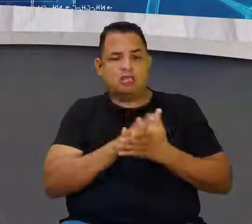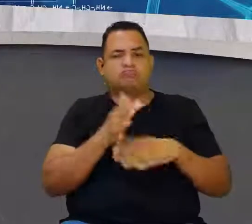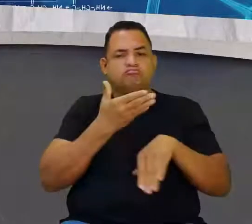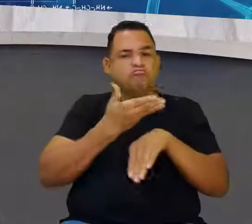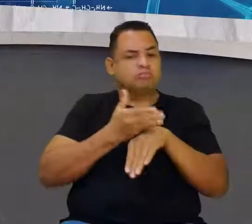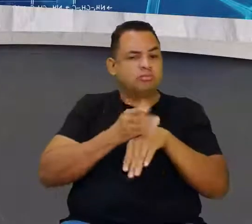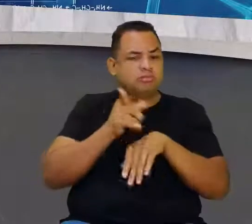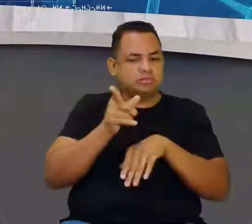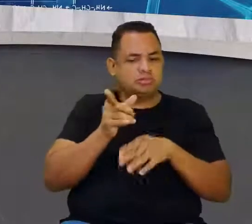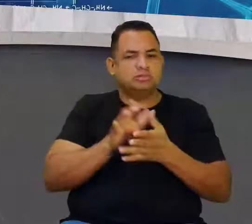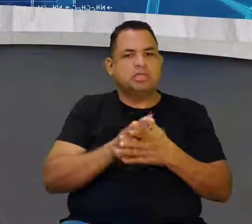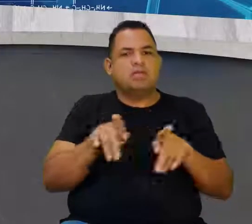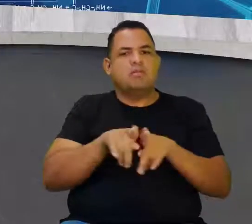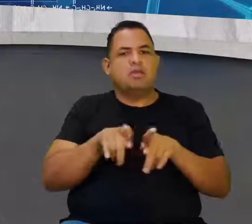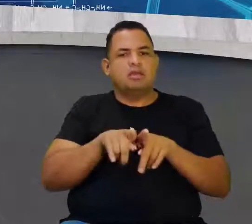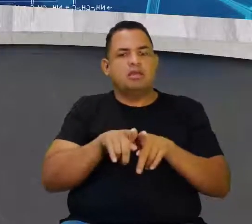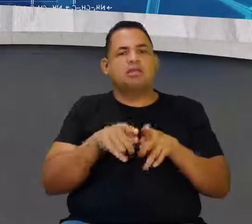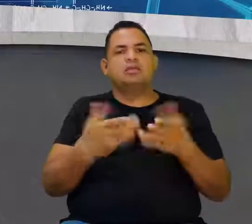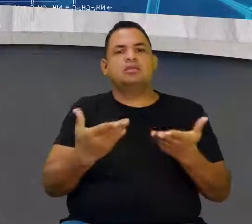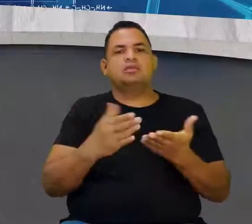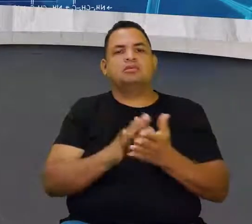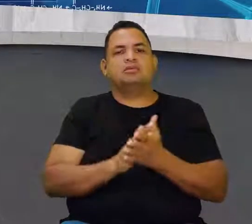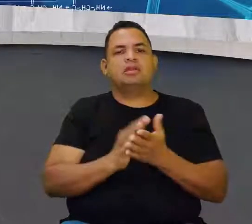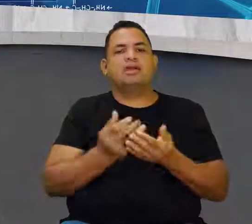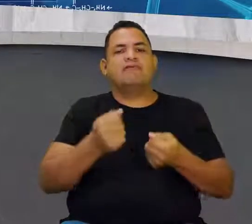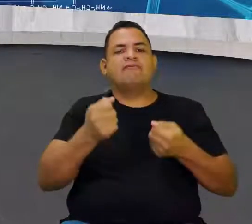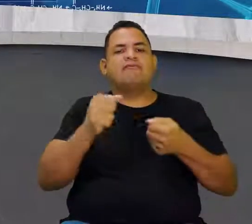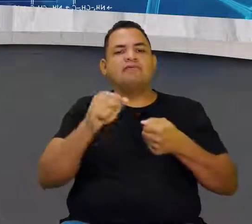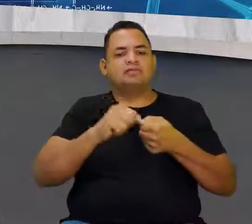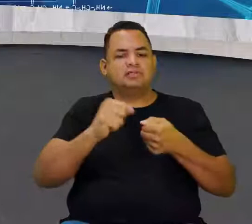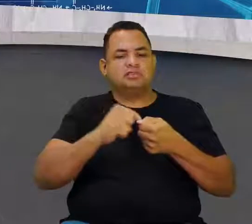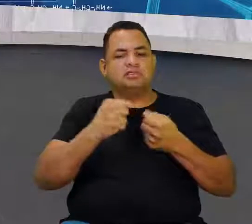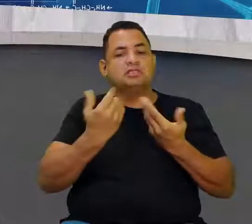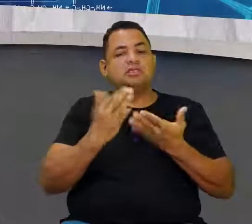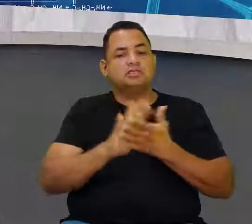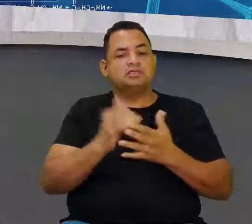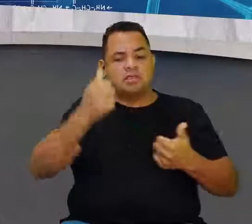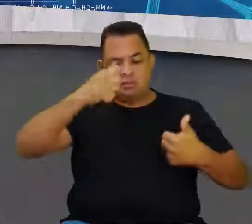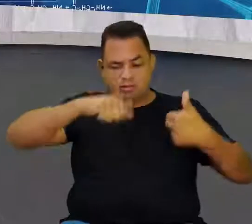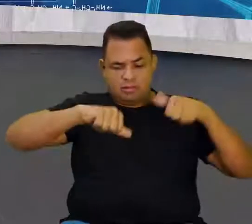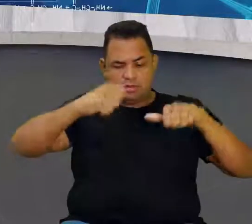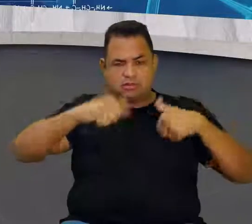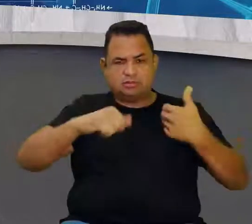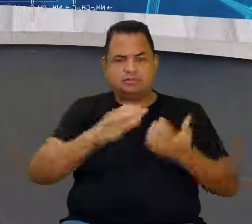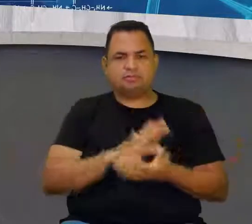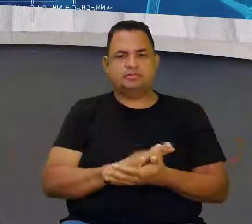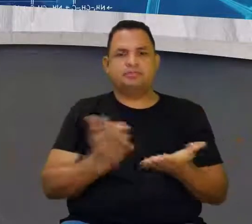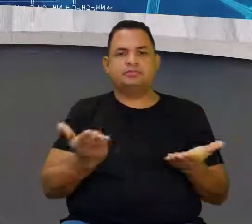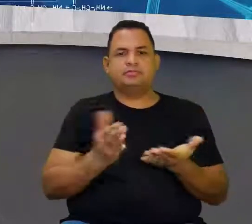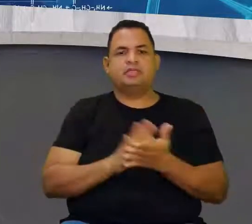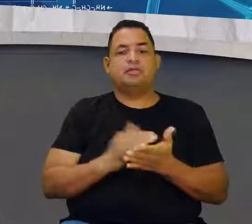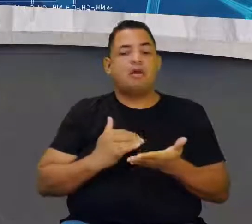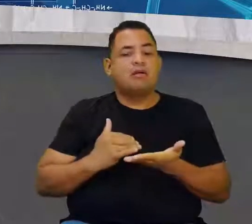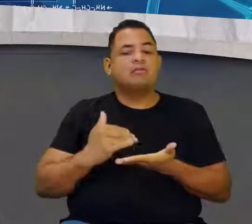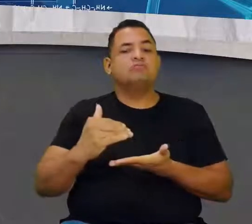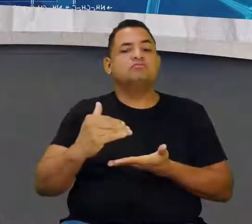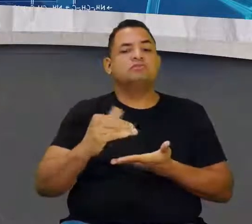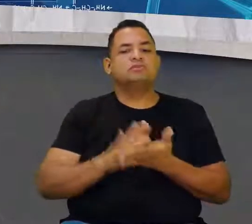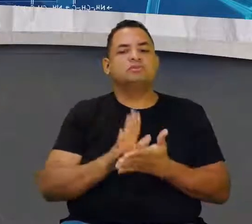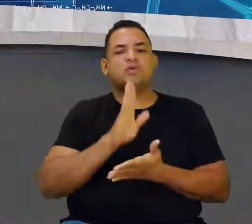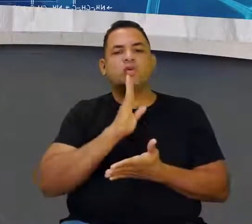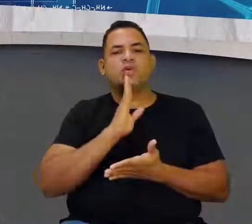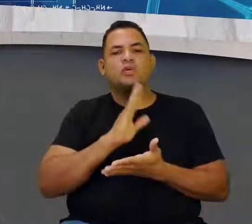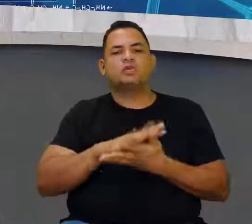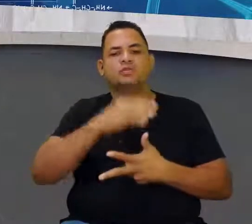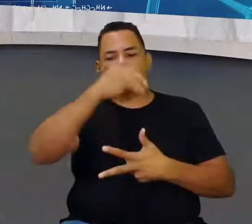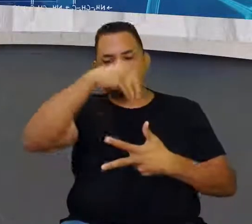vocês também estarem se preparando para essa avaliação. Então vamos lá para a gente conhecer as questões que já caíram no